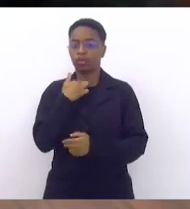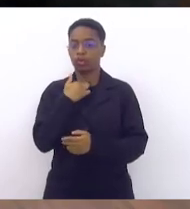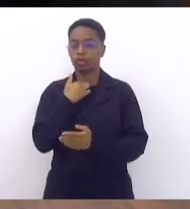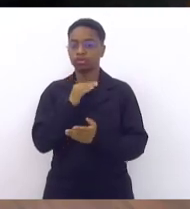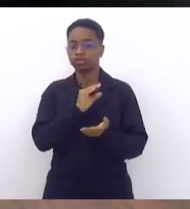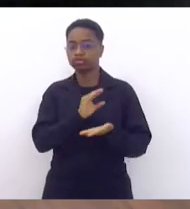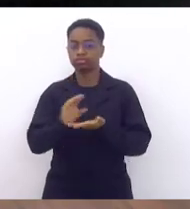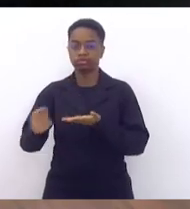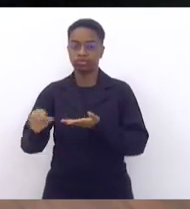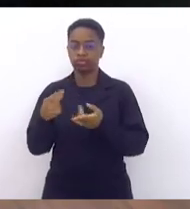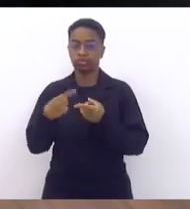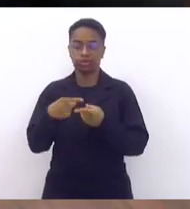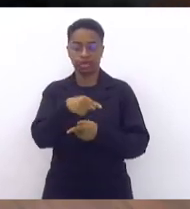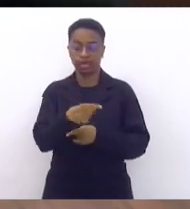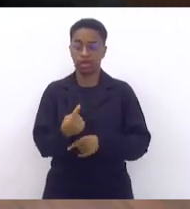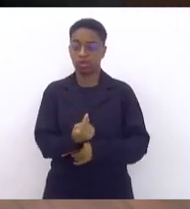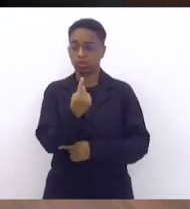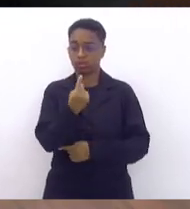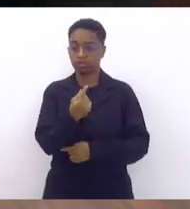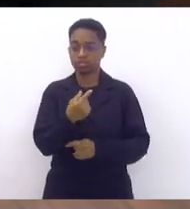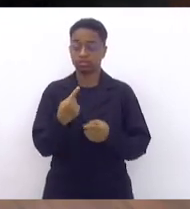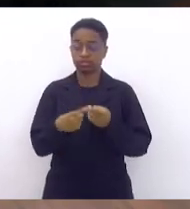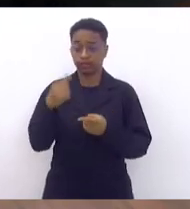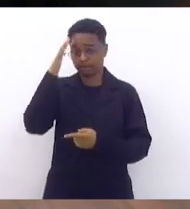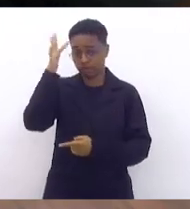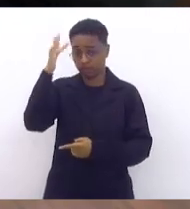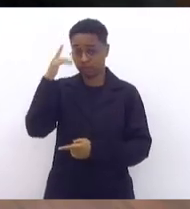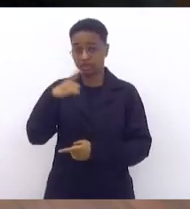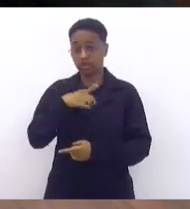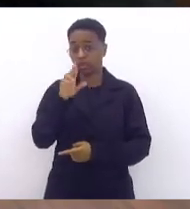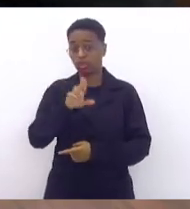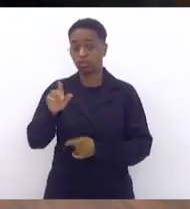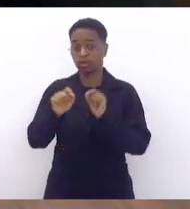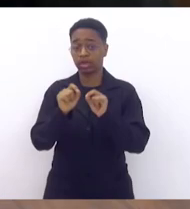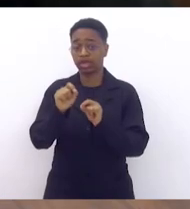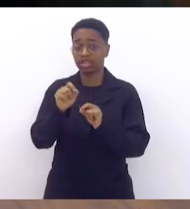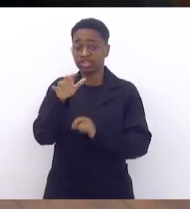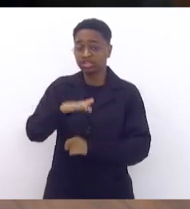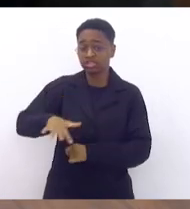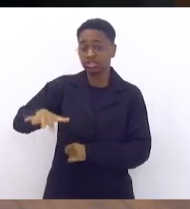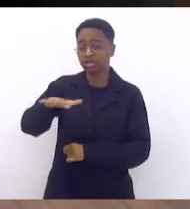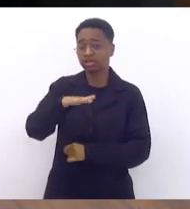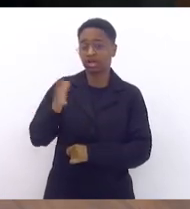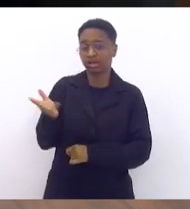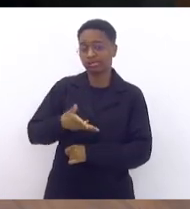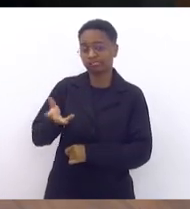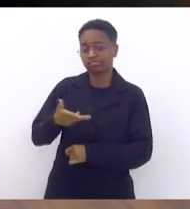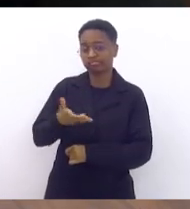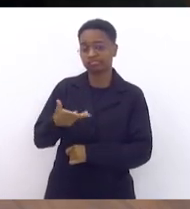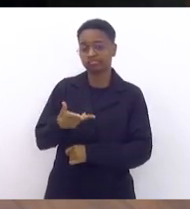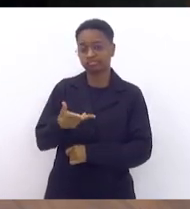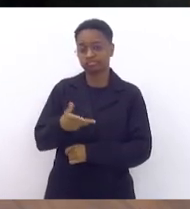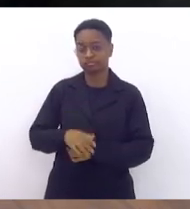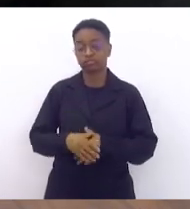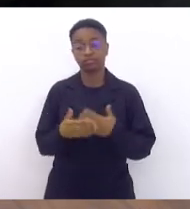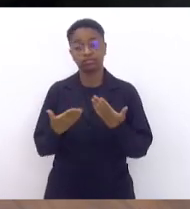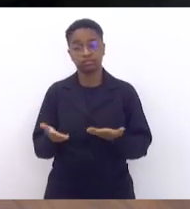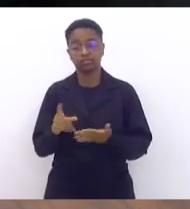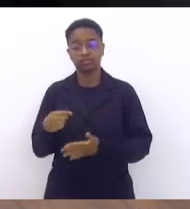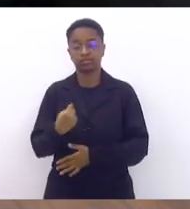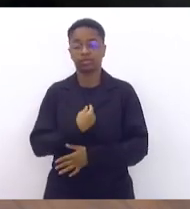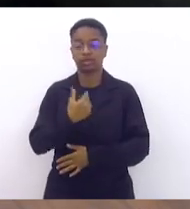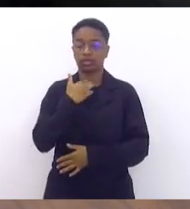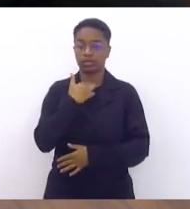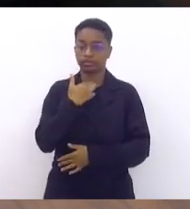causa daquela minoria. Isso na filosofia tem um nome, é generalização apressada. Então, nós não